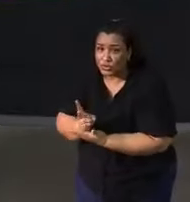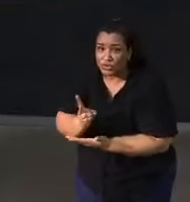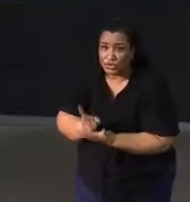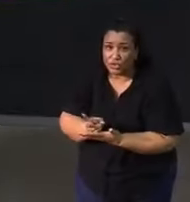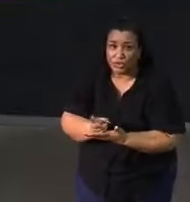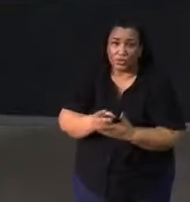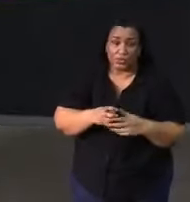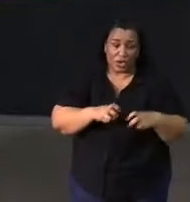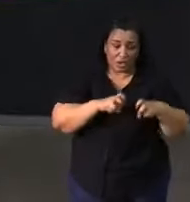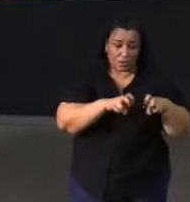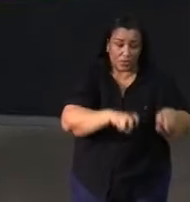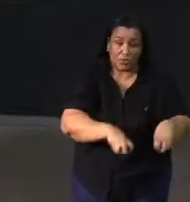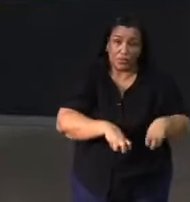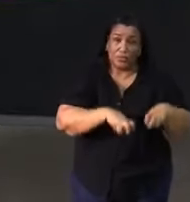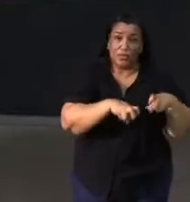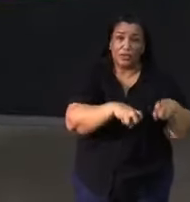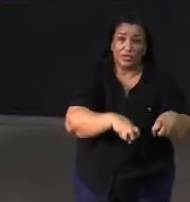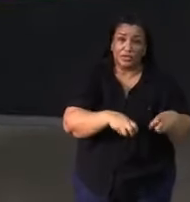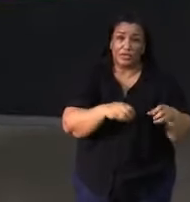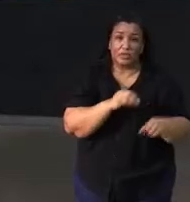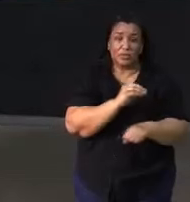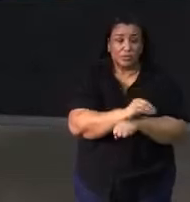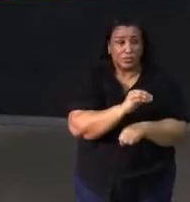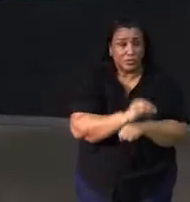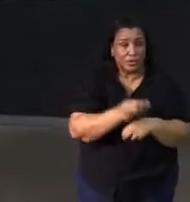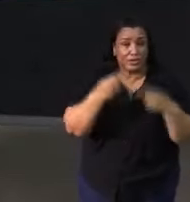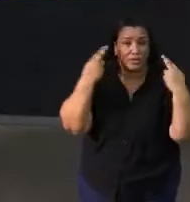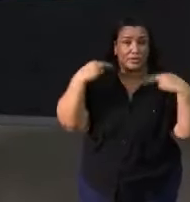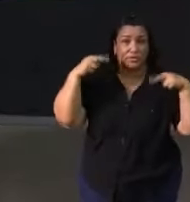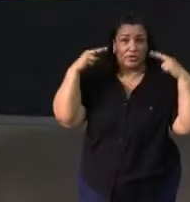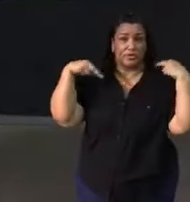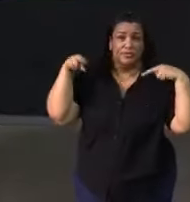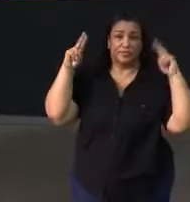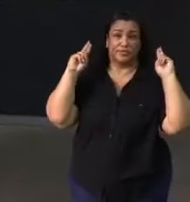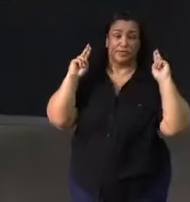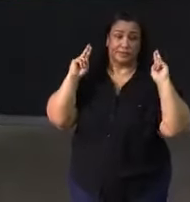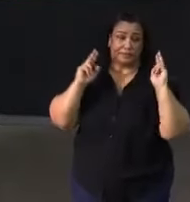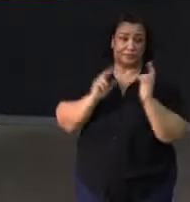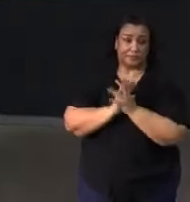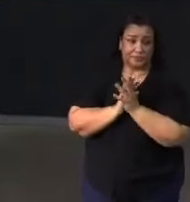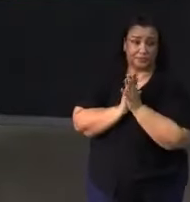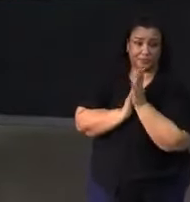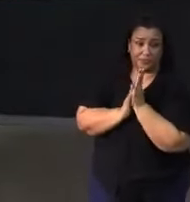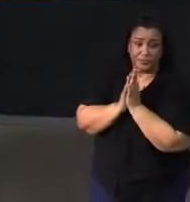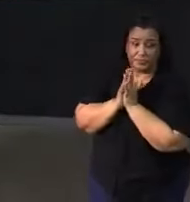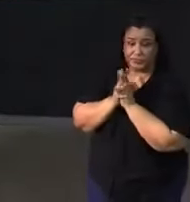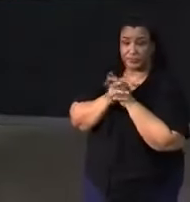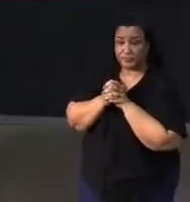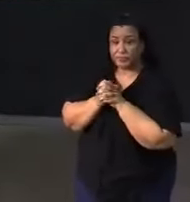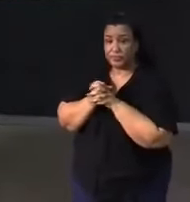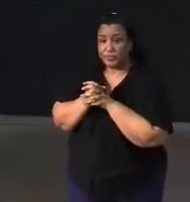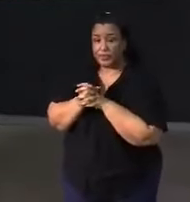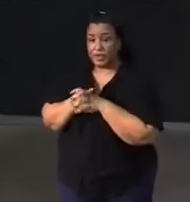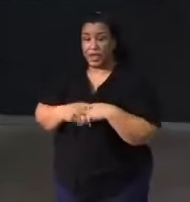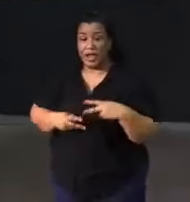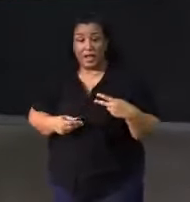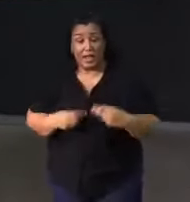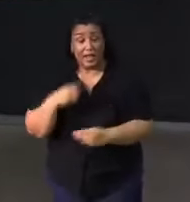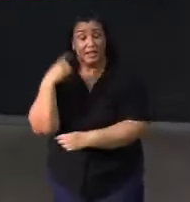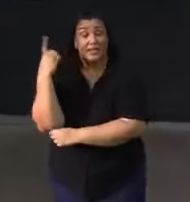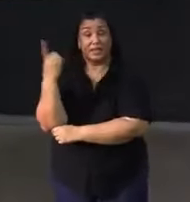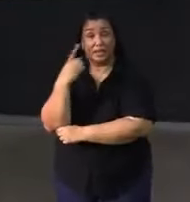profeta Samuel havia liberado sobre a vida de Davi. Você está comigo até aqui? Ambos, tanto